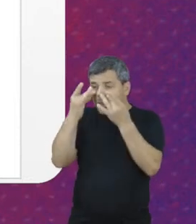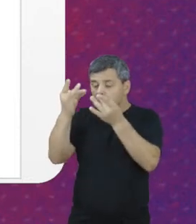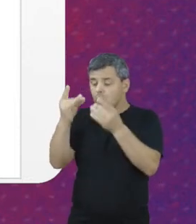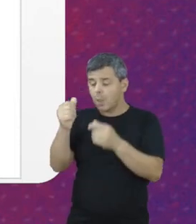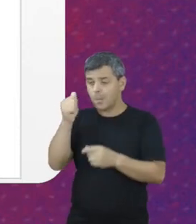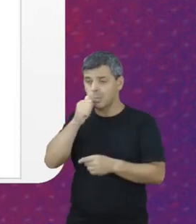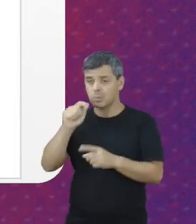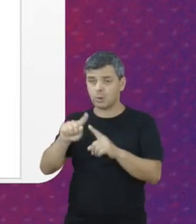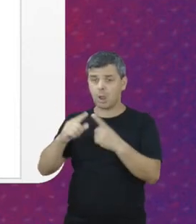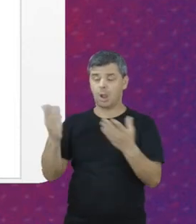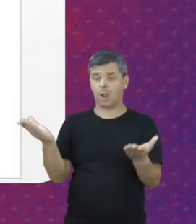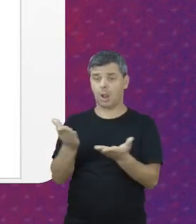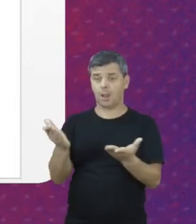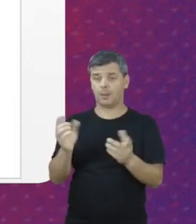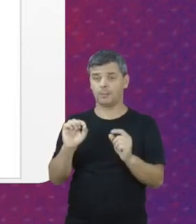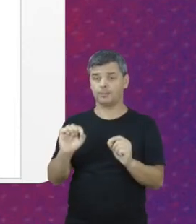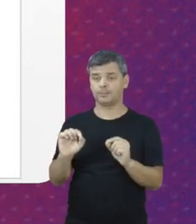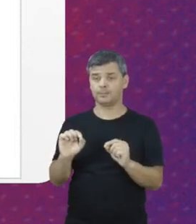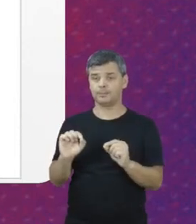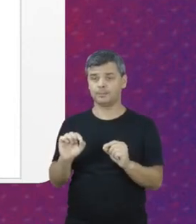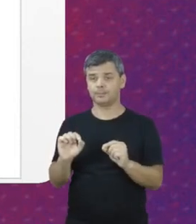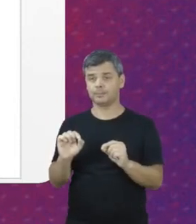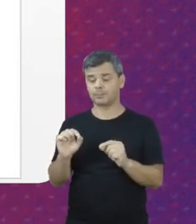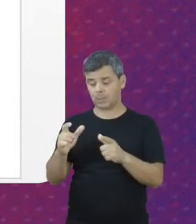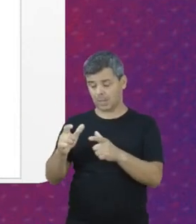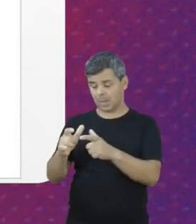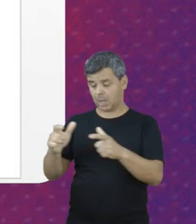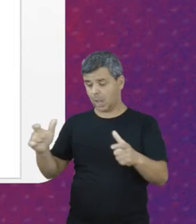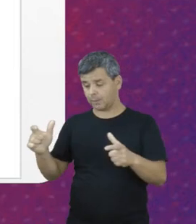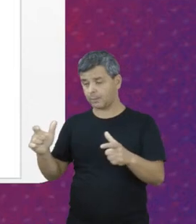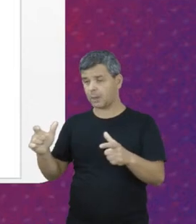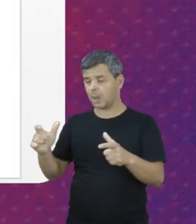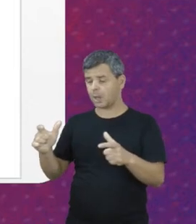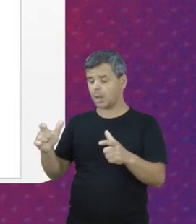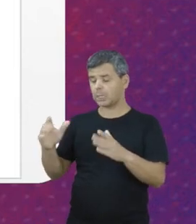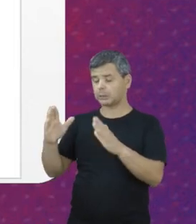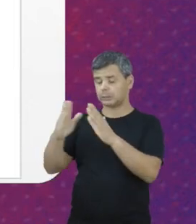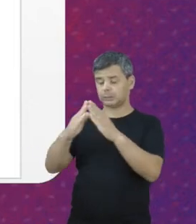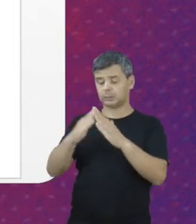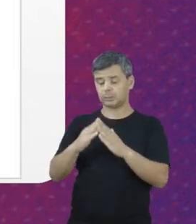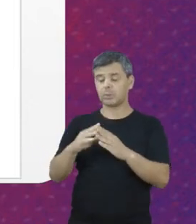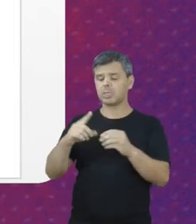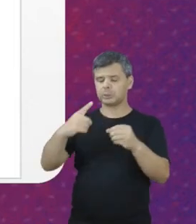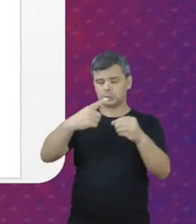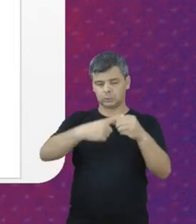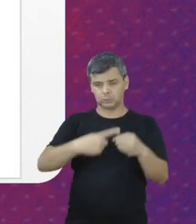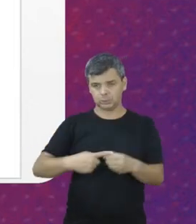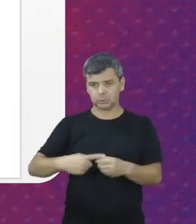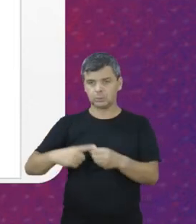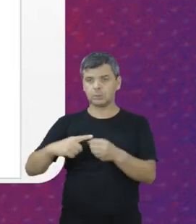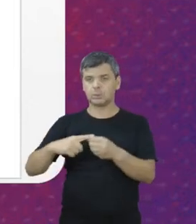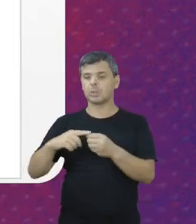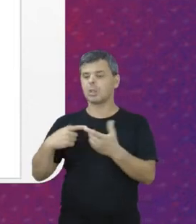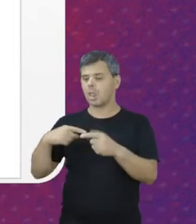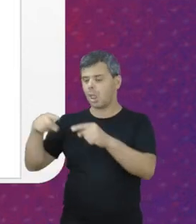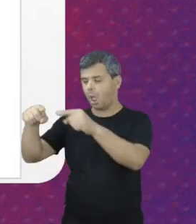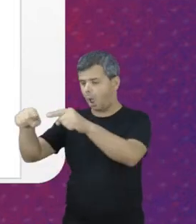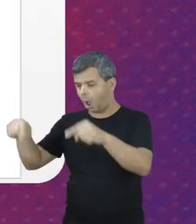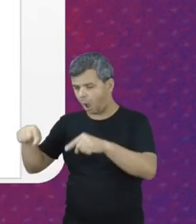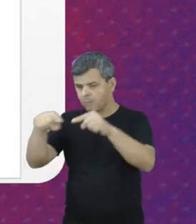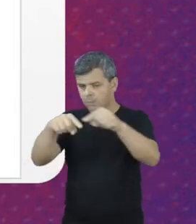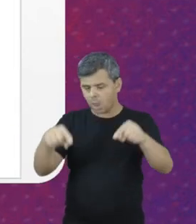agora é um momento para a ampliação dessas casas. Então, muitas cidades já estão assim com seus terrenos e construindo